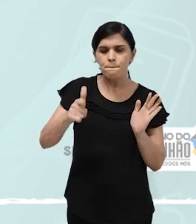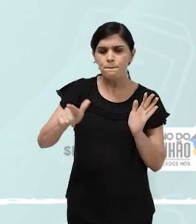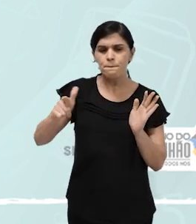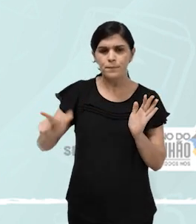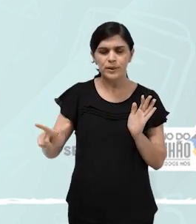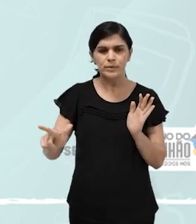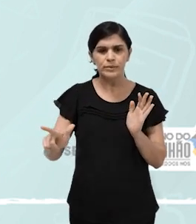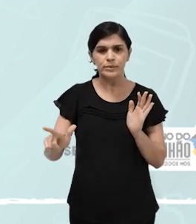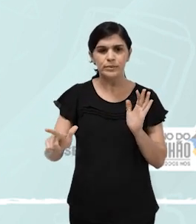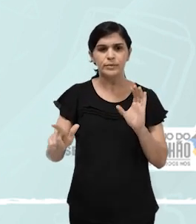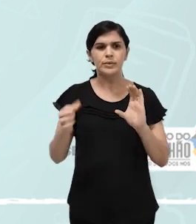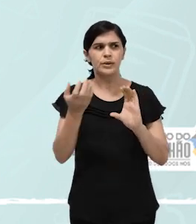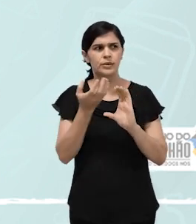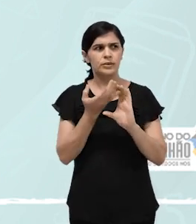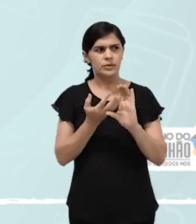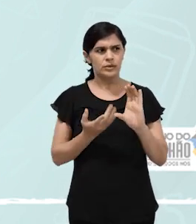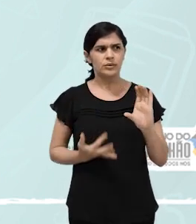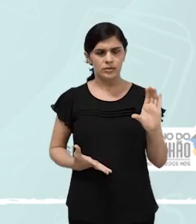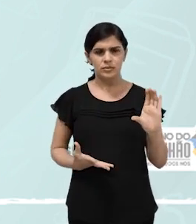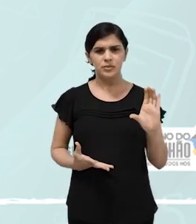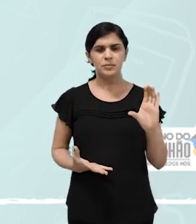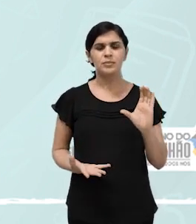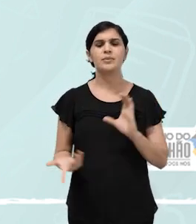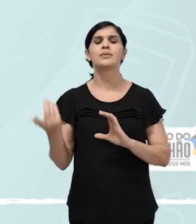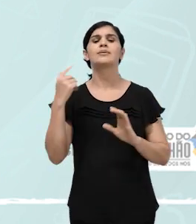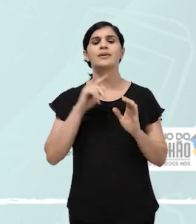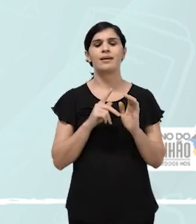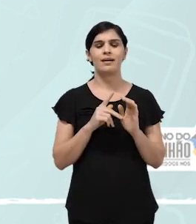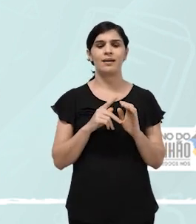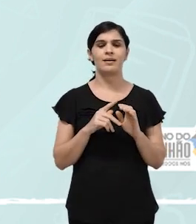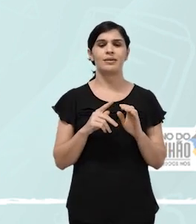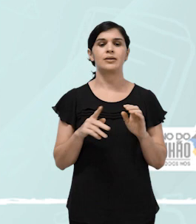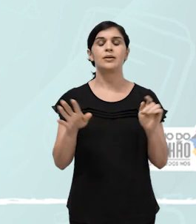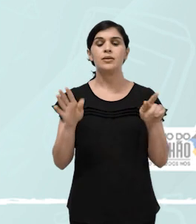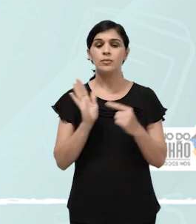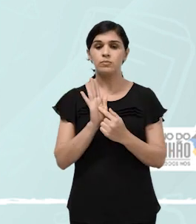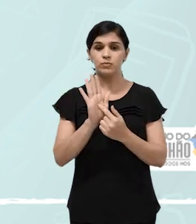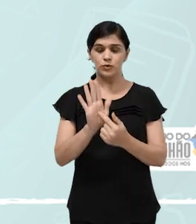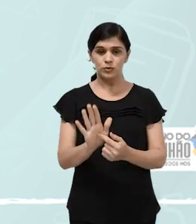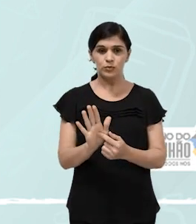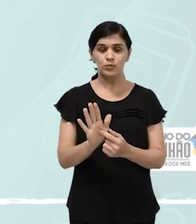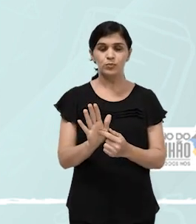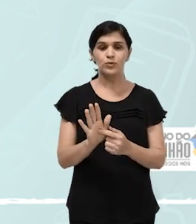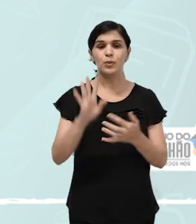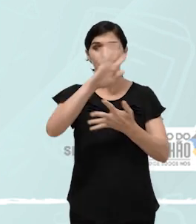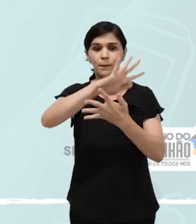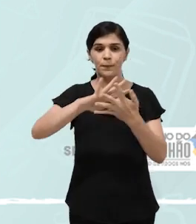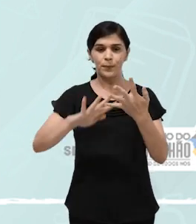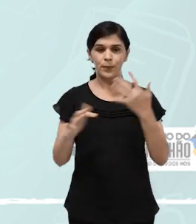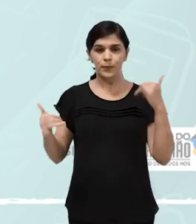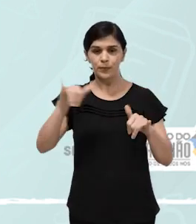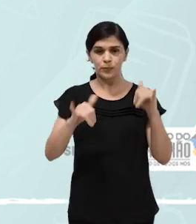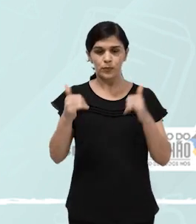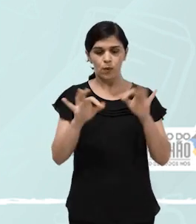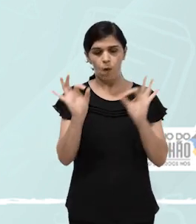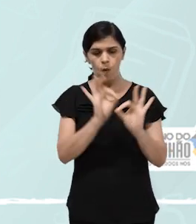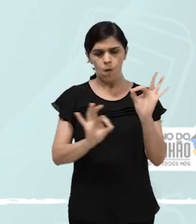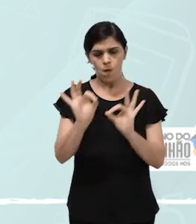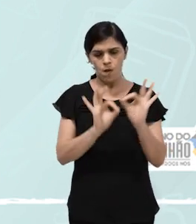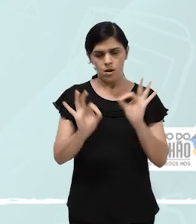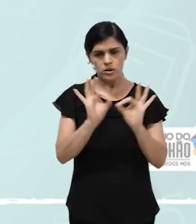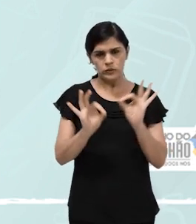das propriedades periódicas. Então, a tabela periódica, os elementos são organizados de forma sequencial,